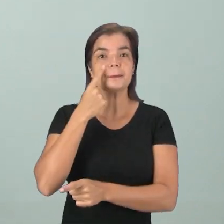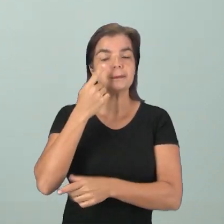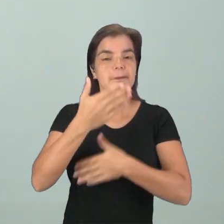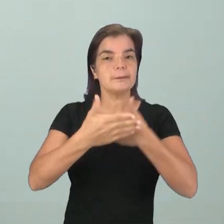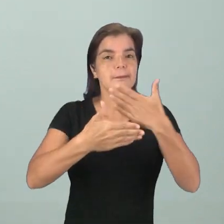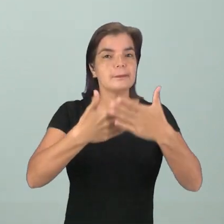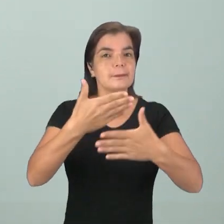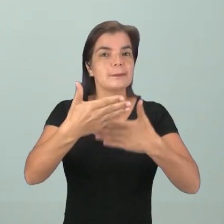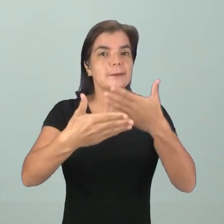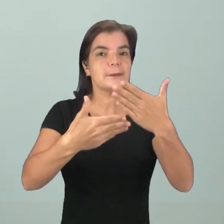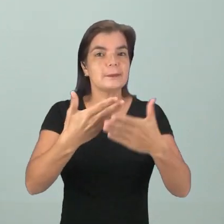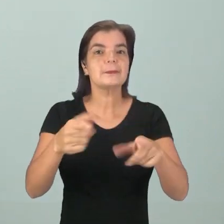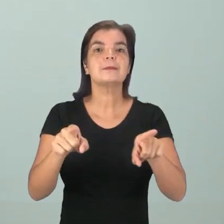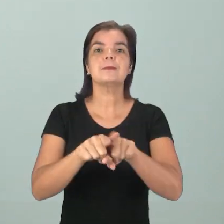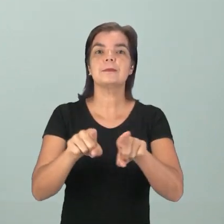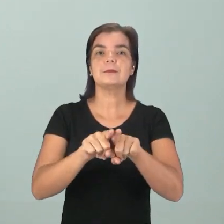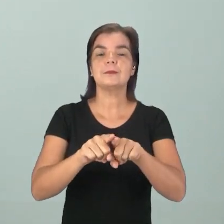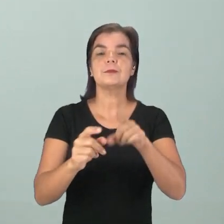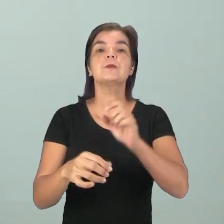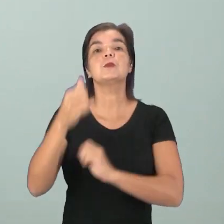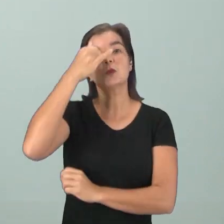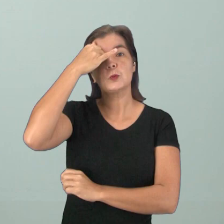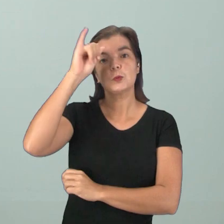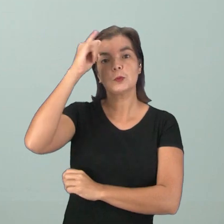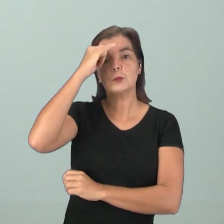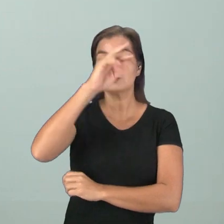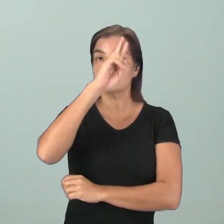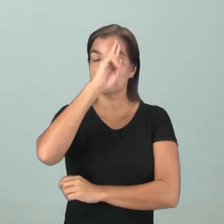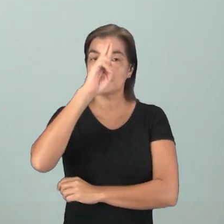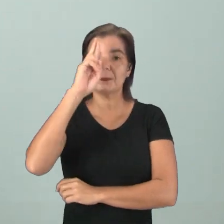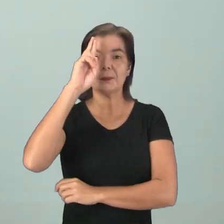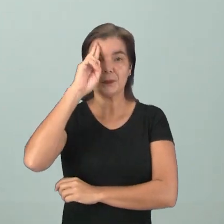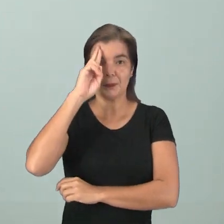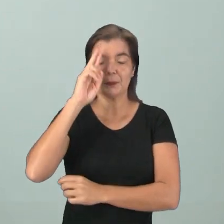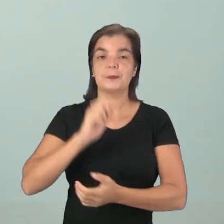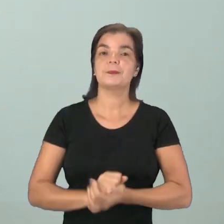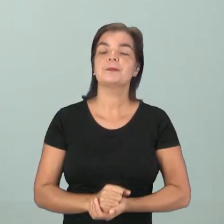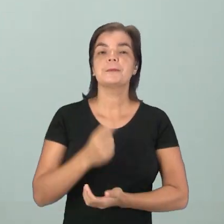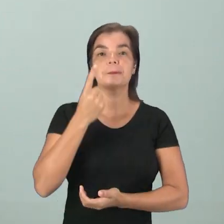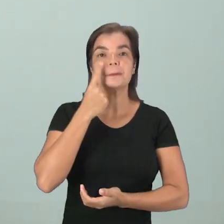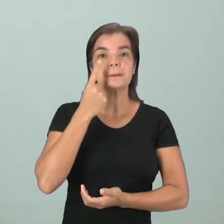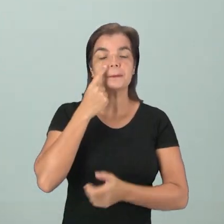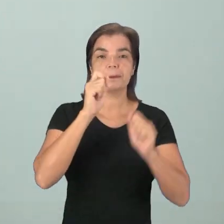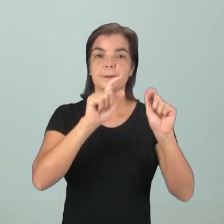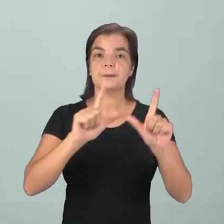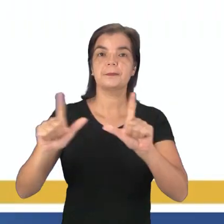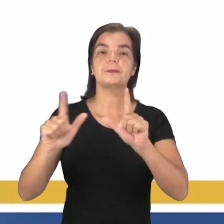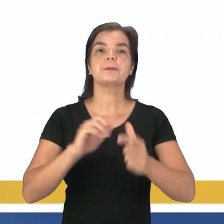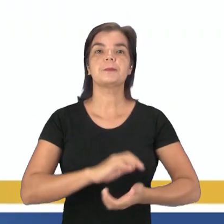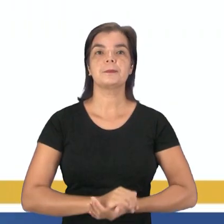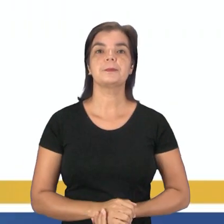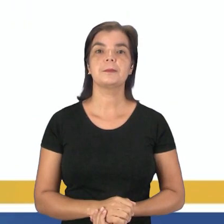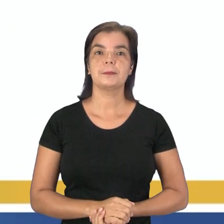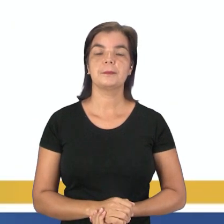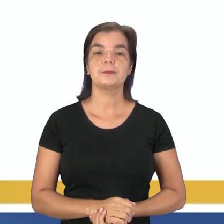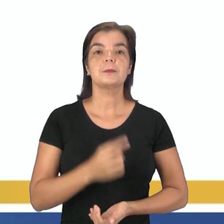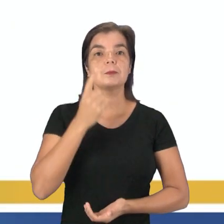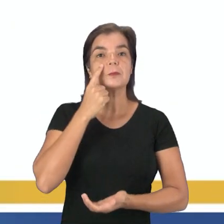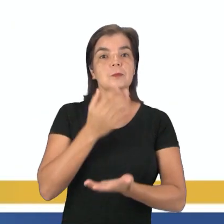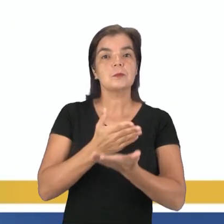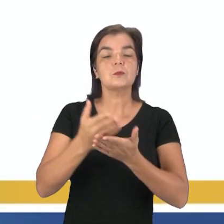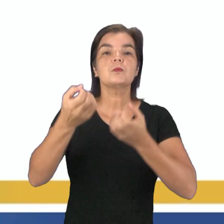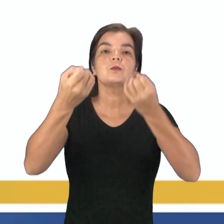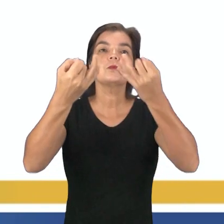esse processo de criação da história, certo? Então vamos lá, observem aí. Vamos dar